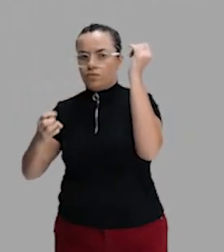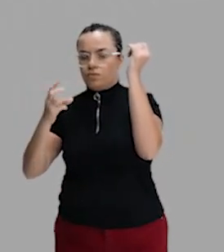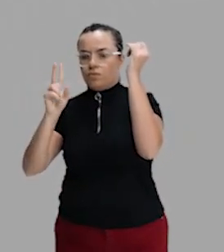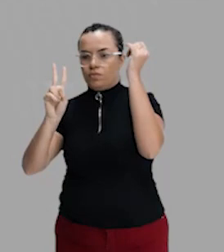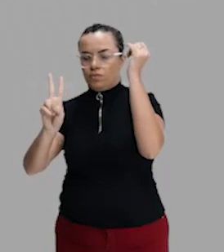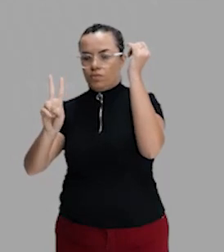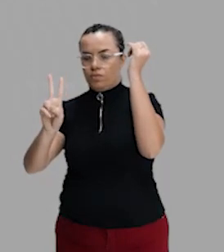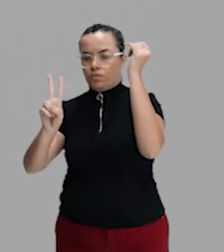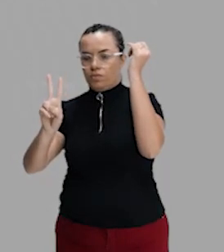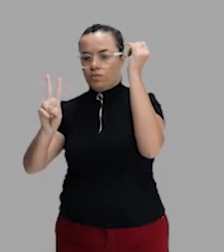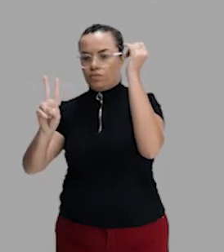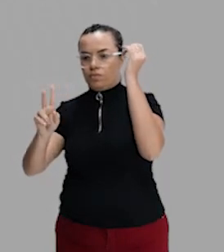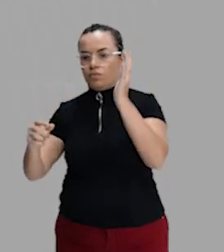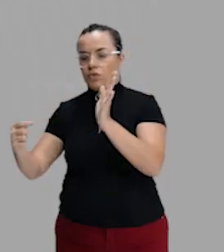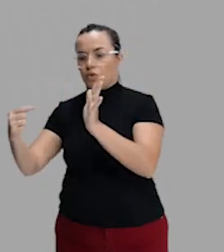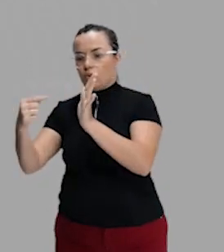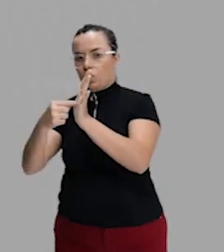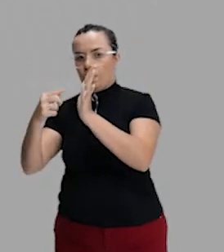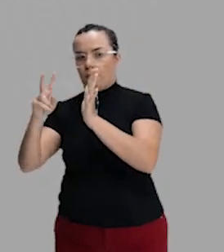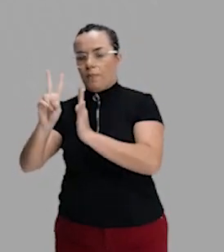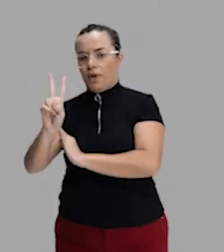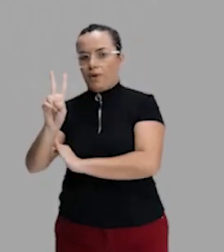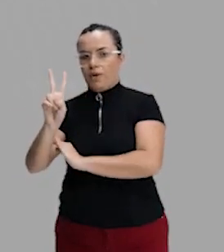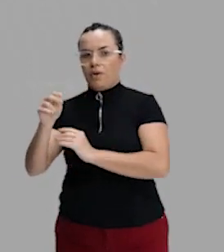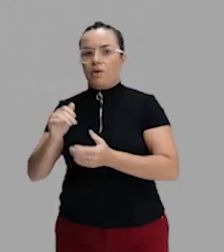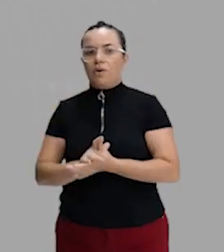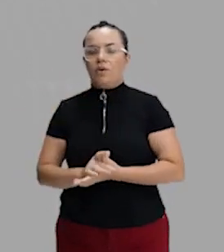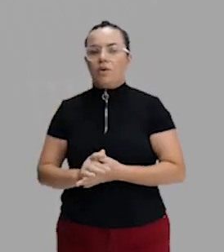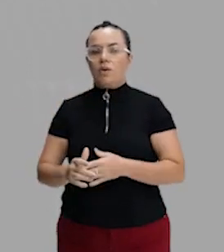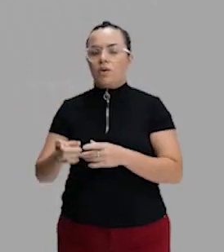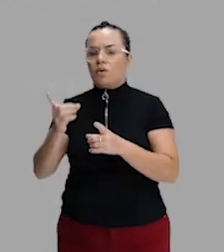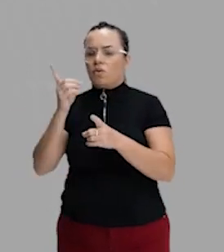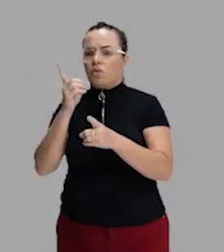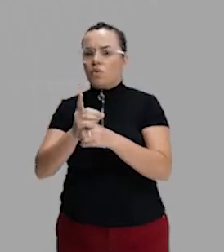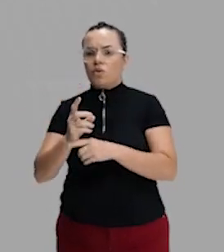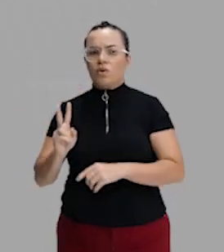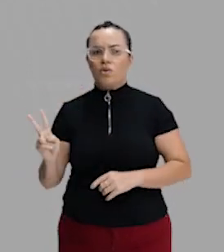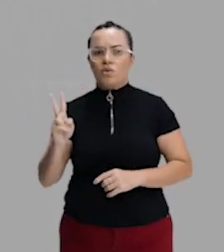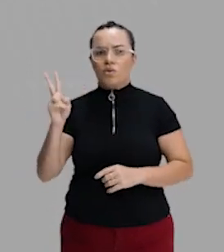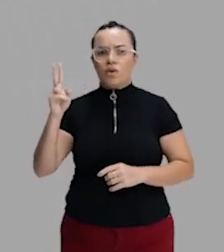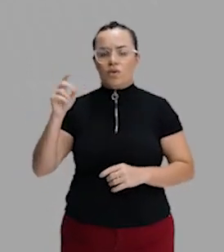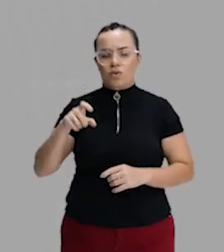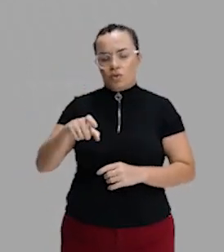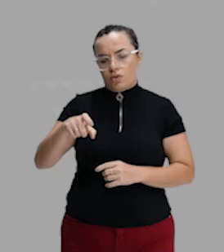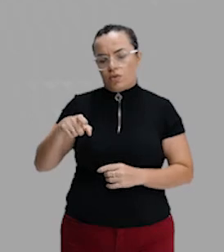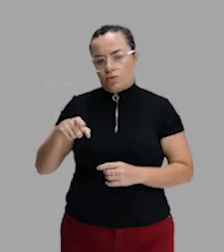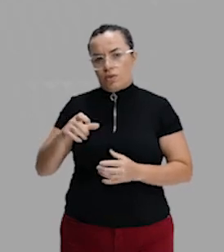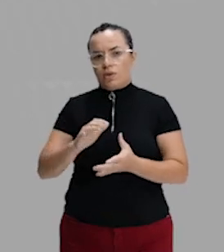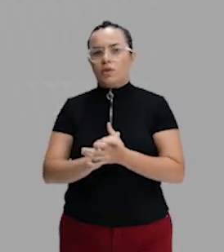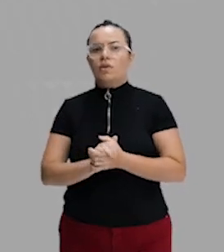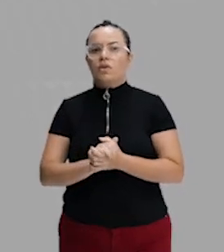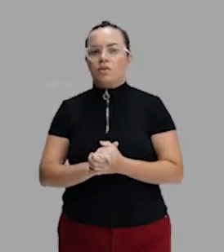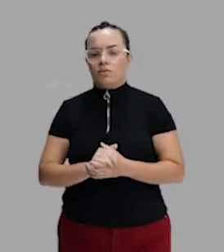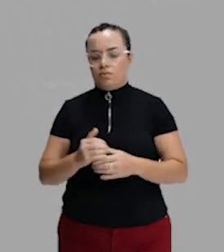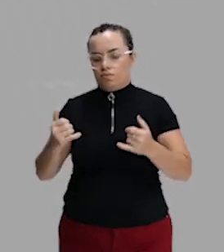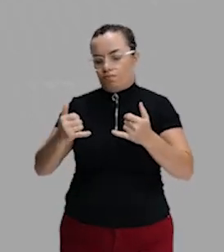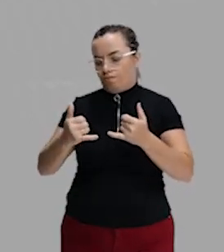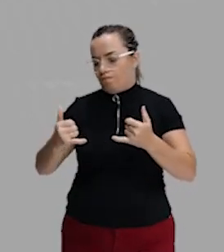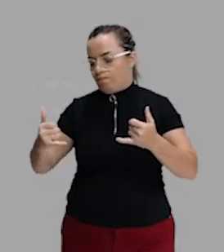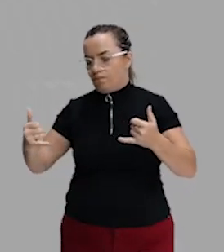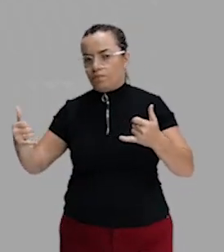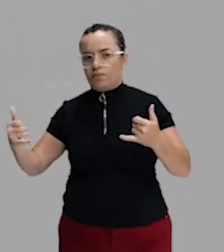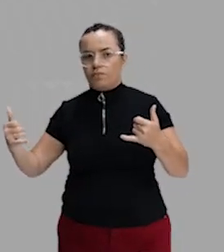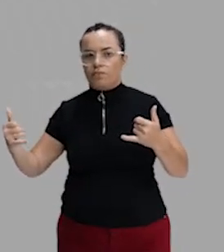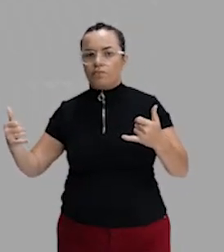Como é que eu faço para encontrar, por exemplo, qual é o valor do x do vértice? Olha só, basta você somar esses dois elementos